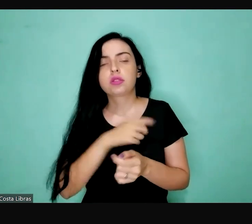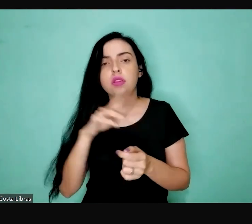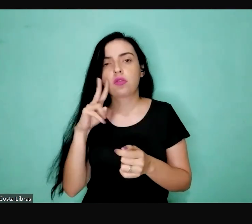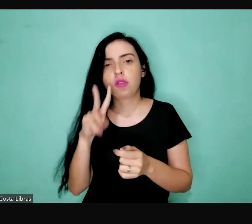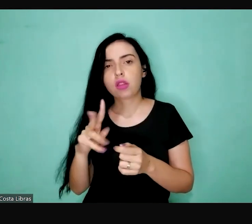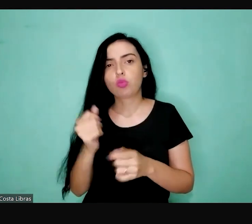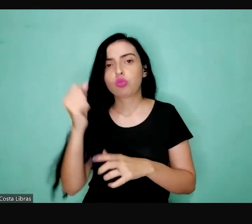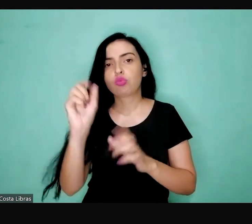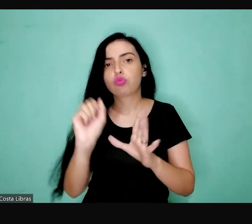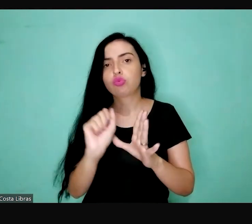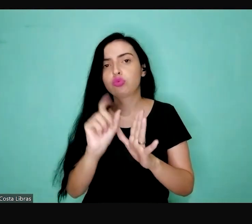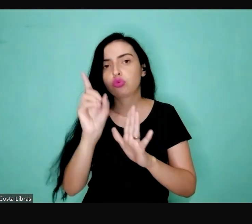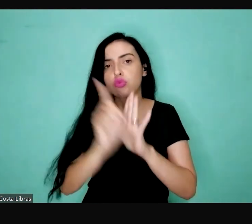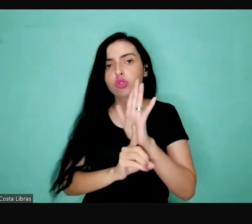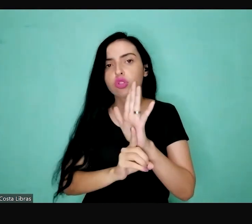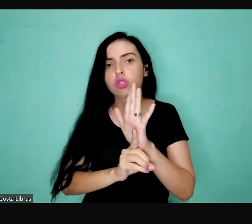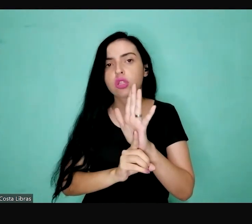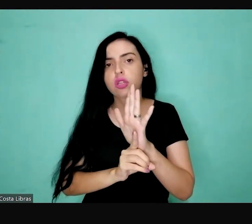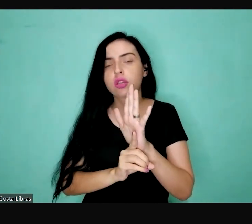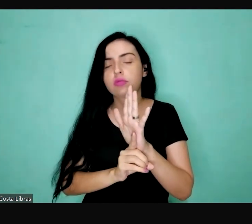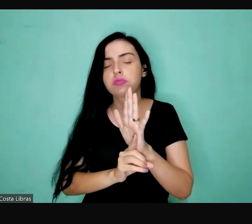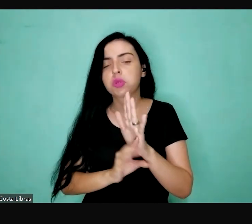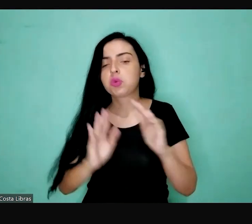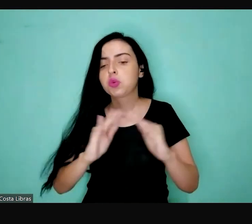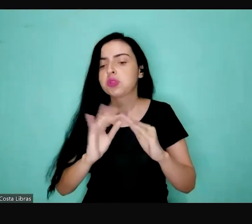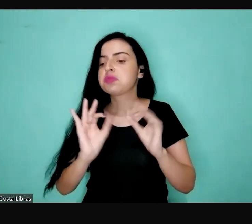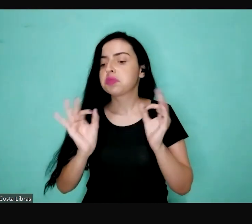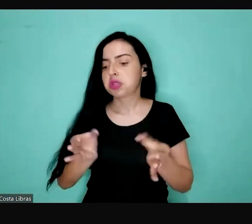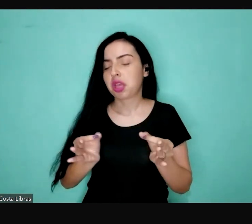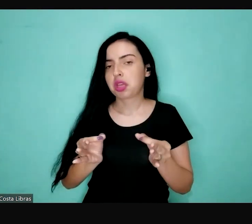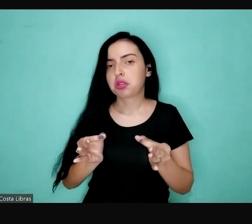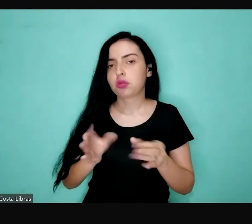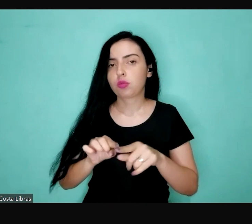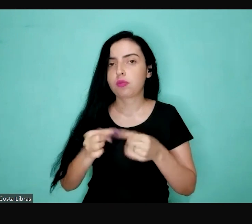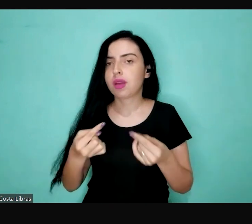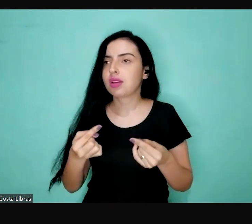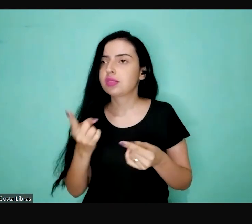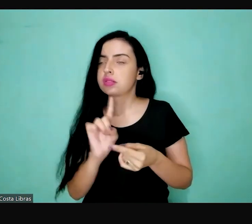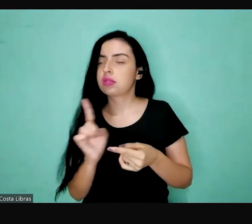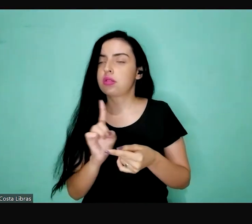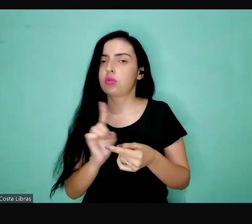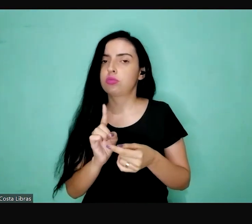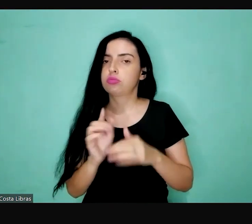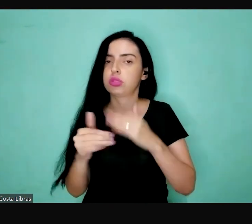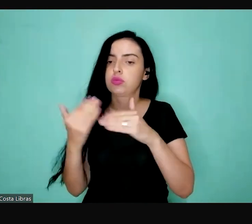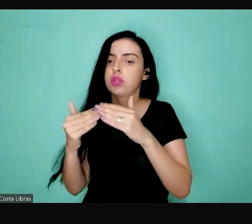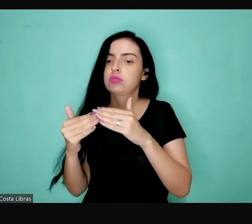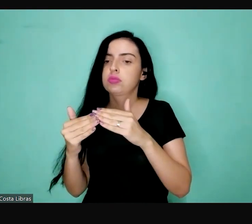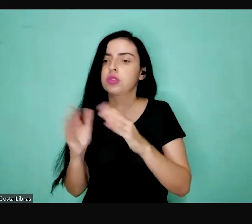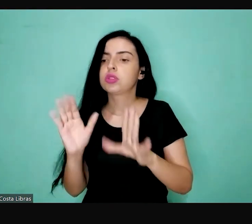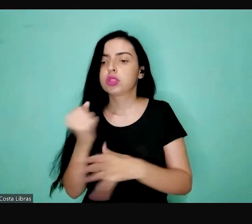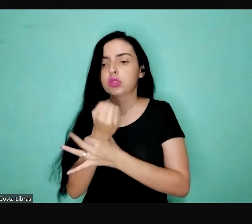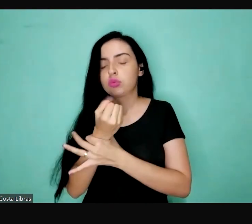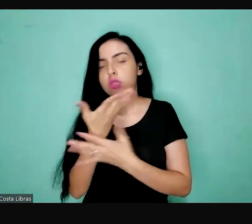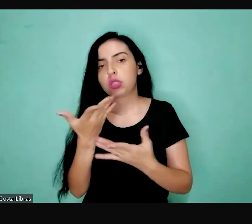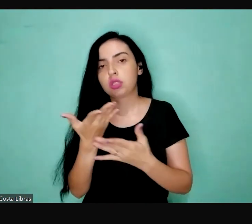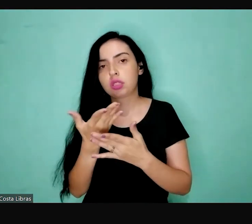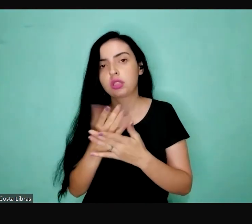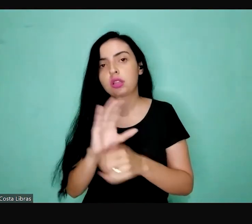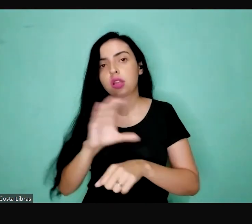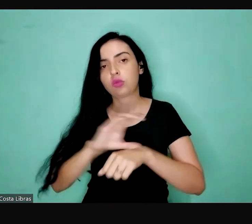direito ao meio ambiente adequado, etc., mas não fica nessa secção mais protegida da